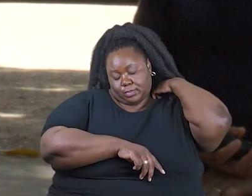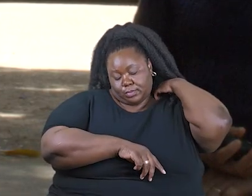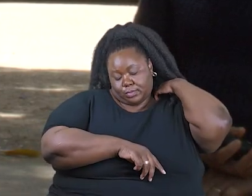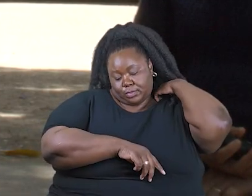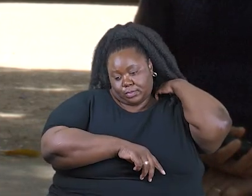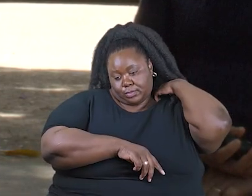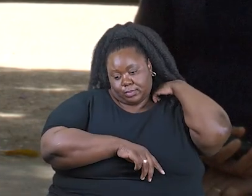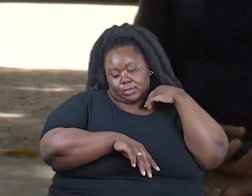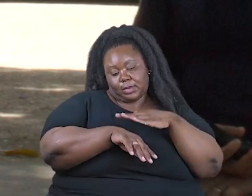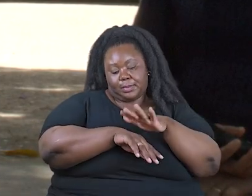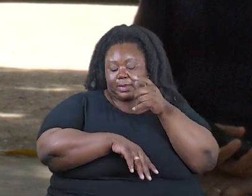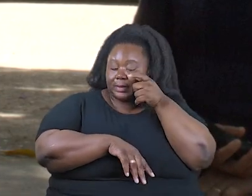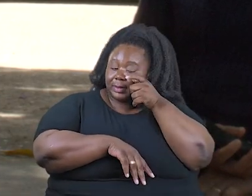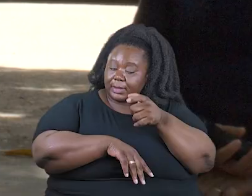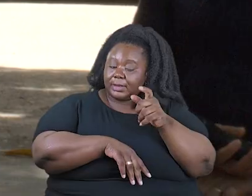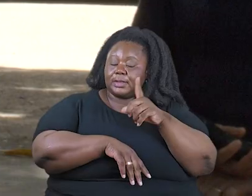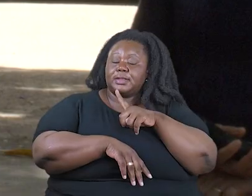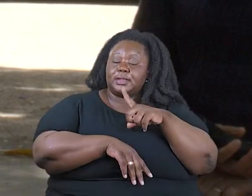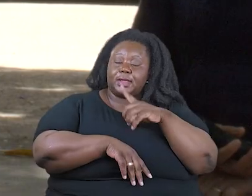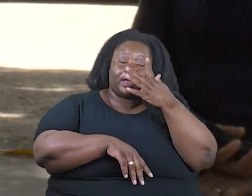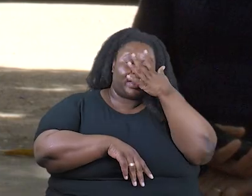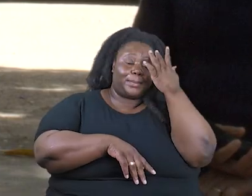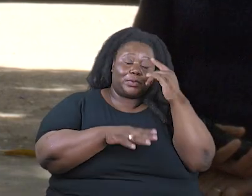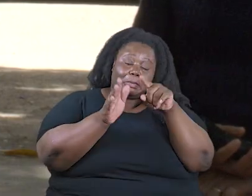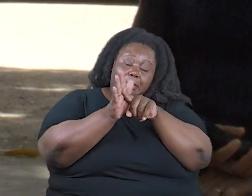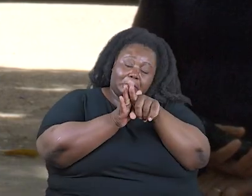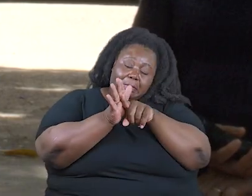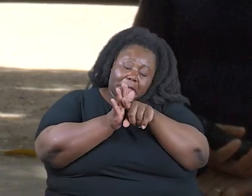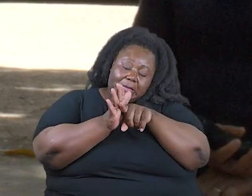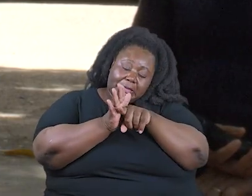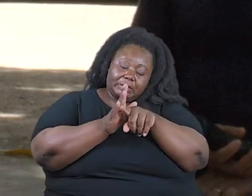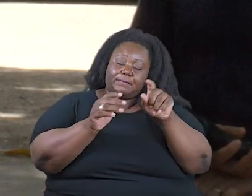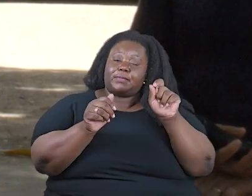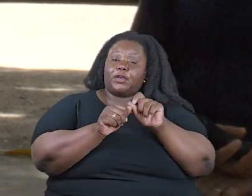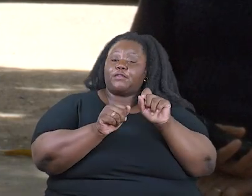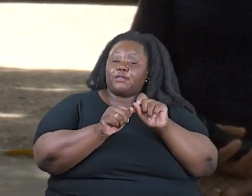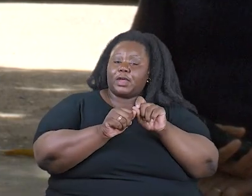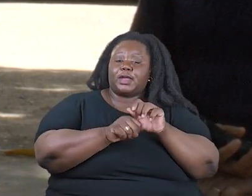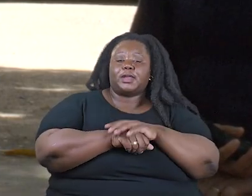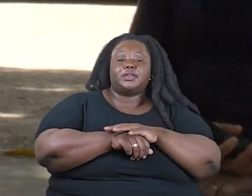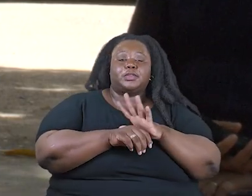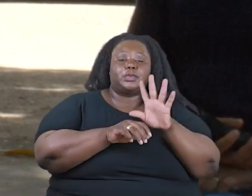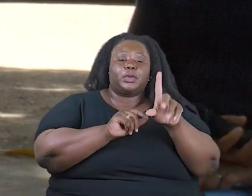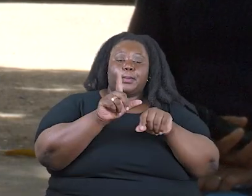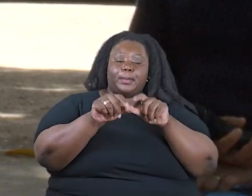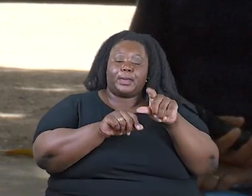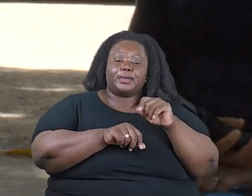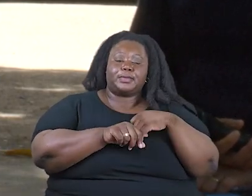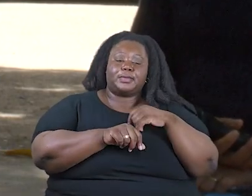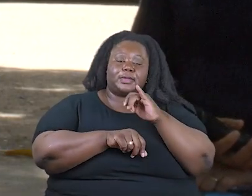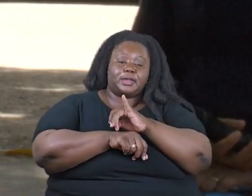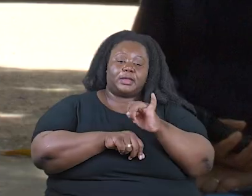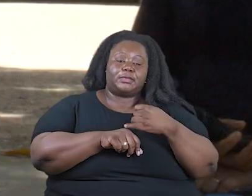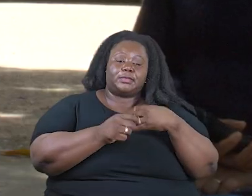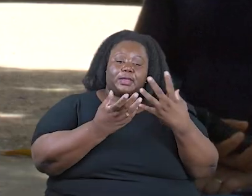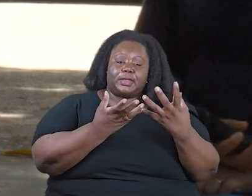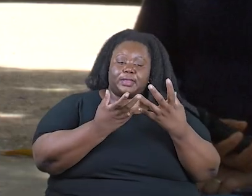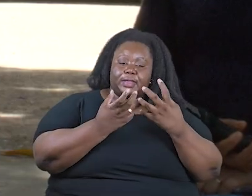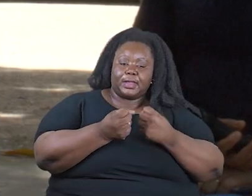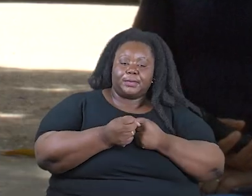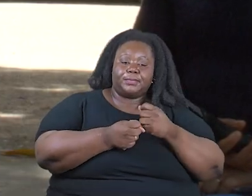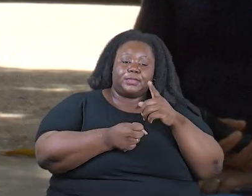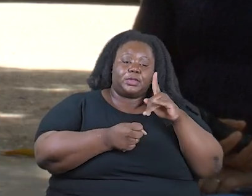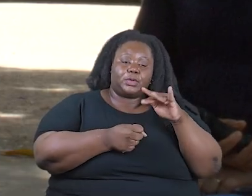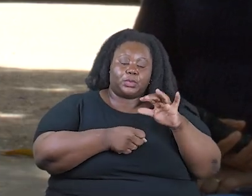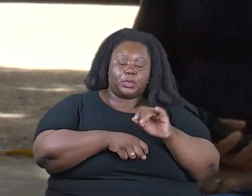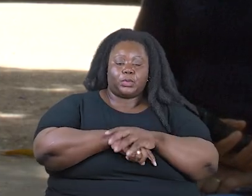Às vezes é mais interessante para a instituição ter alguém que pesquisa e faz uma curadoria e a instituição recebe